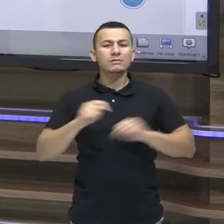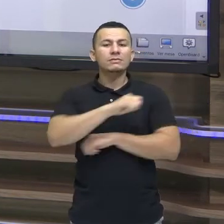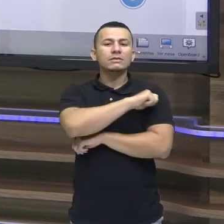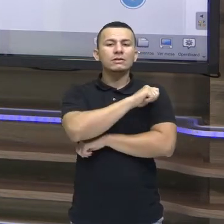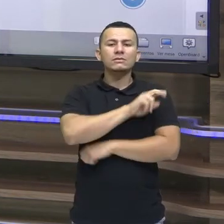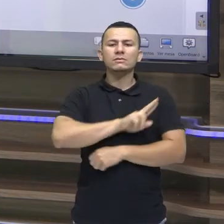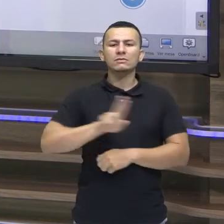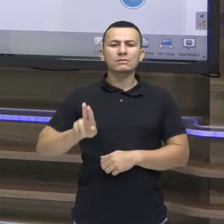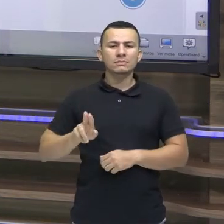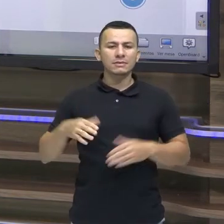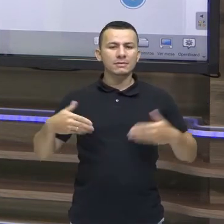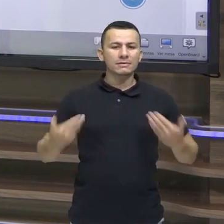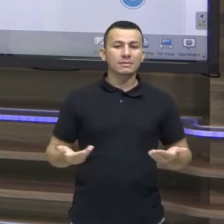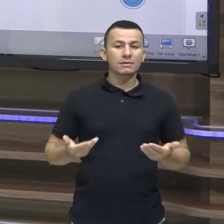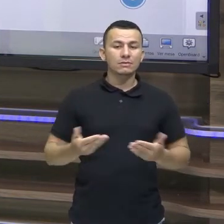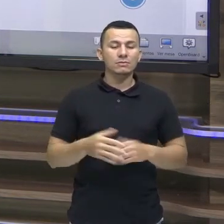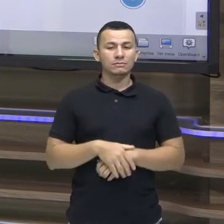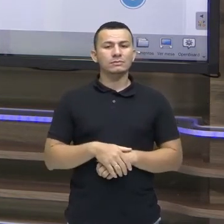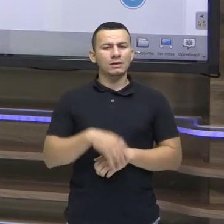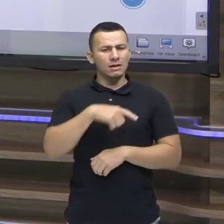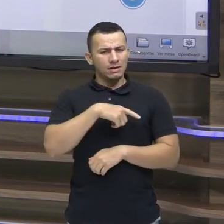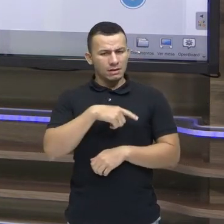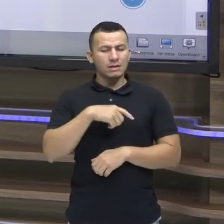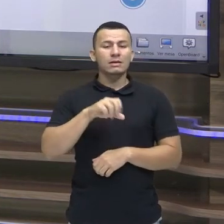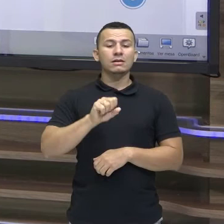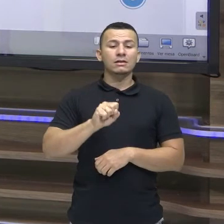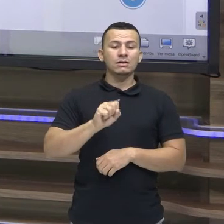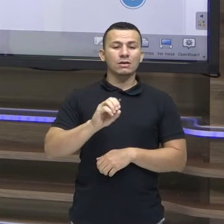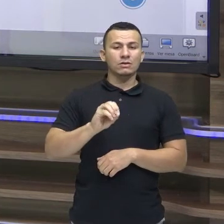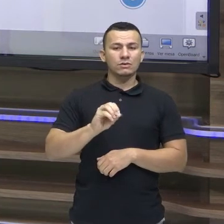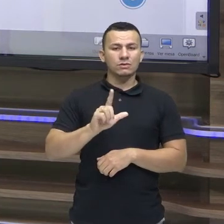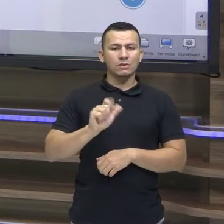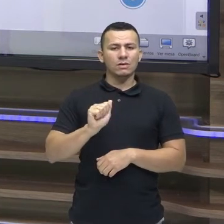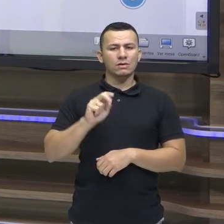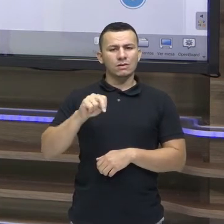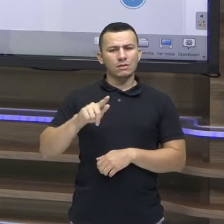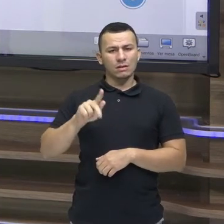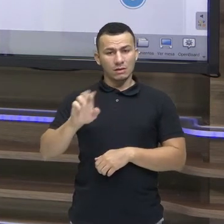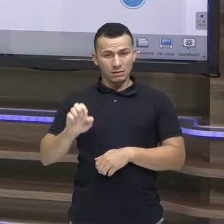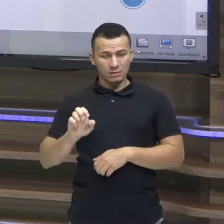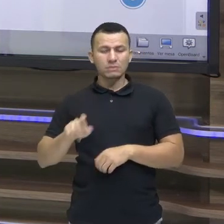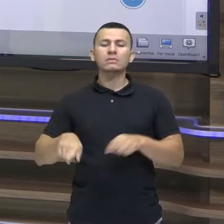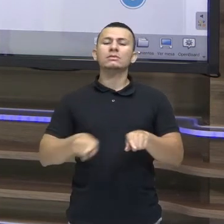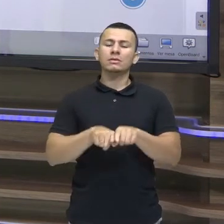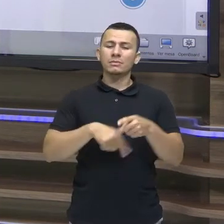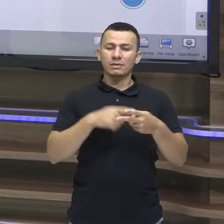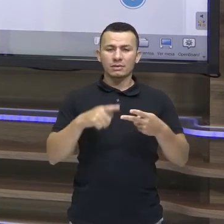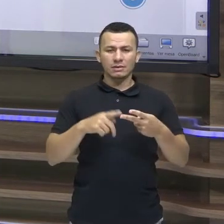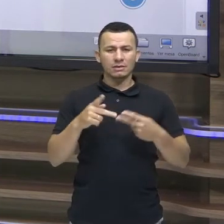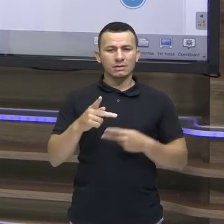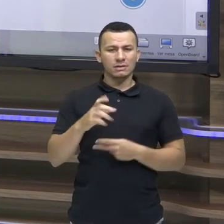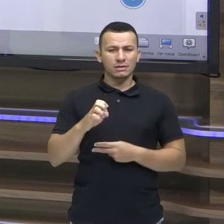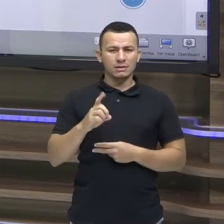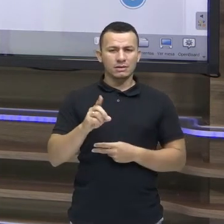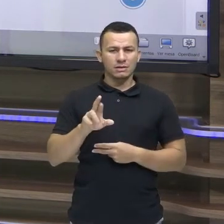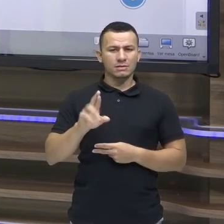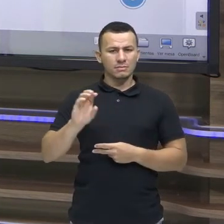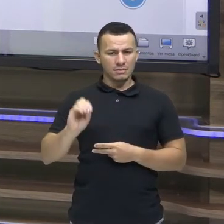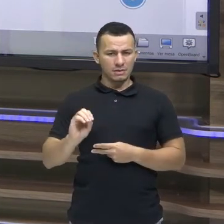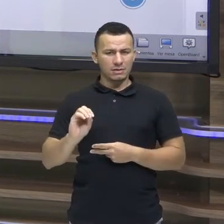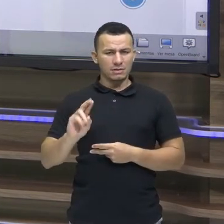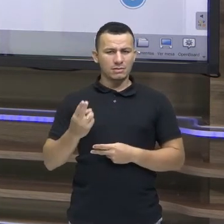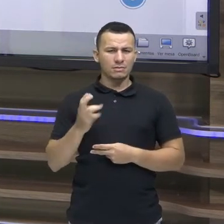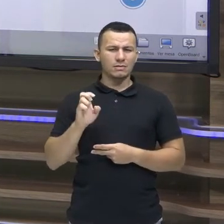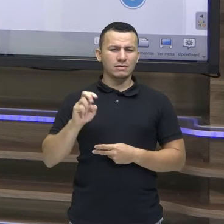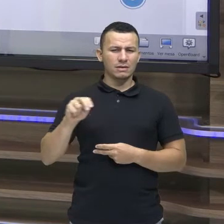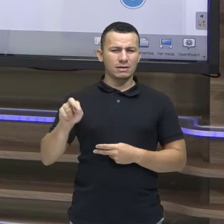que estão participando? Além da Solange e do Pedro Henrique, que já participaram conosco. Vamos ver. Nós temos a